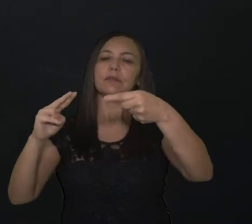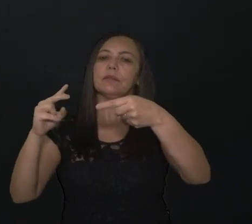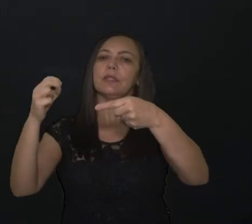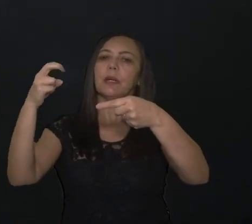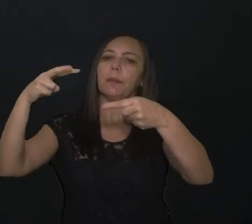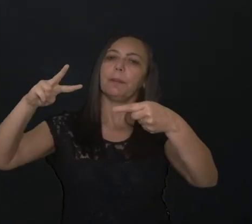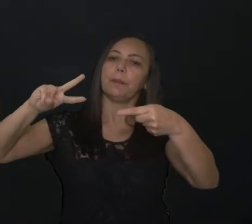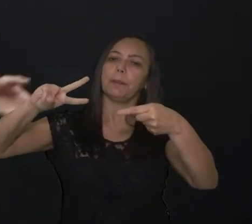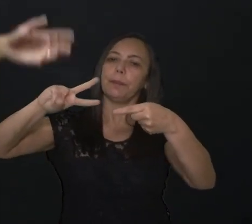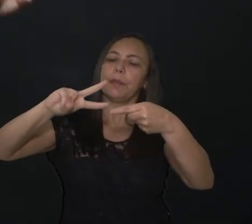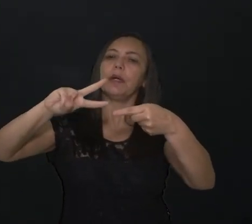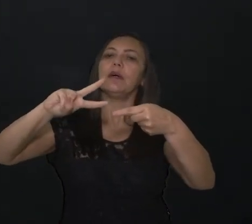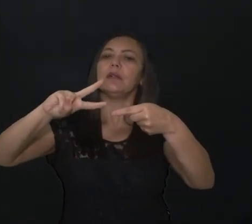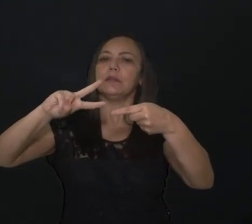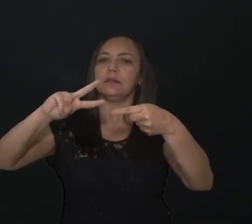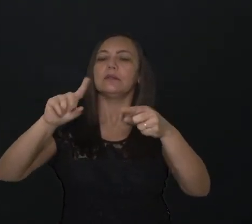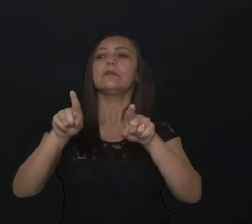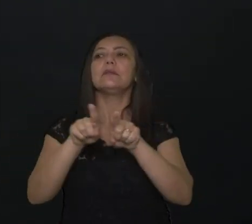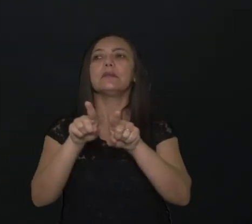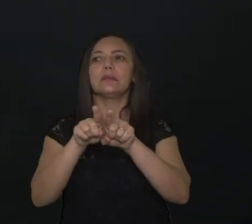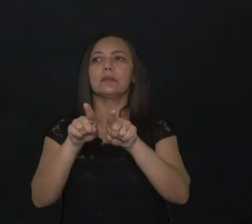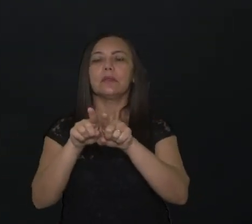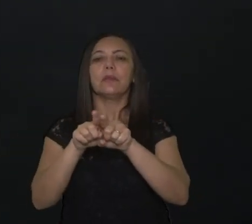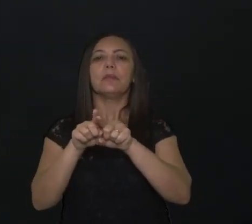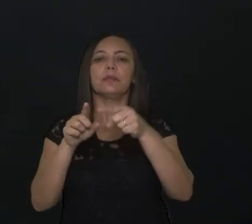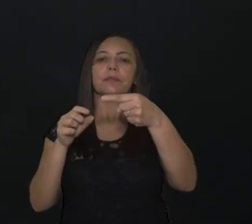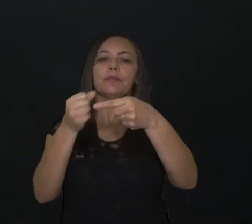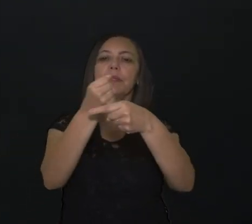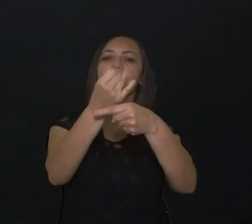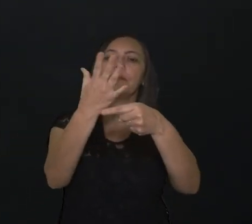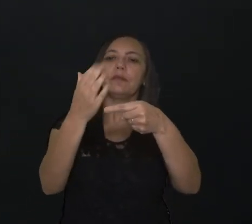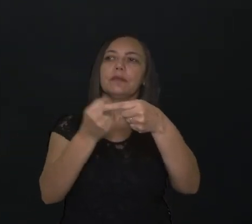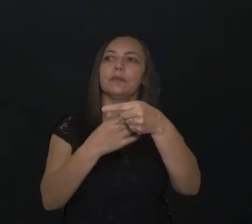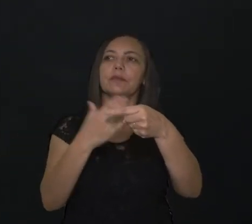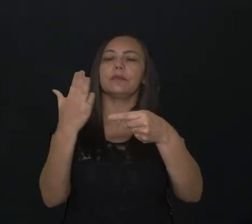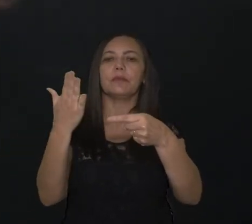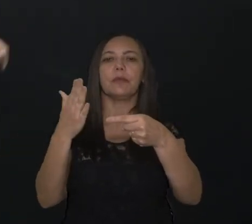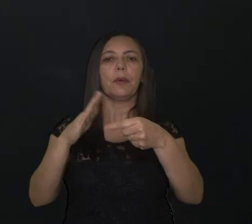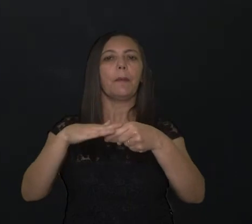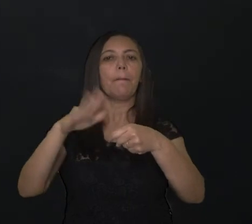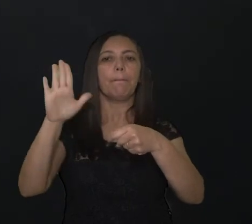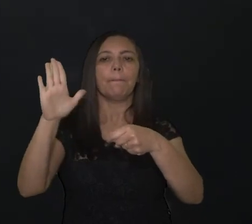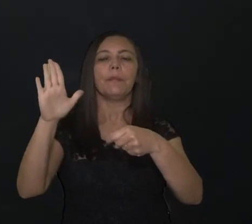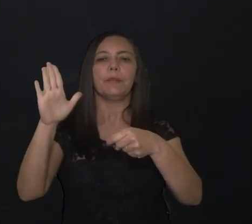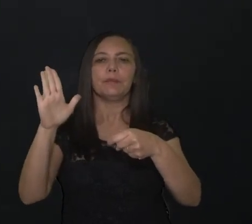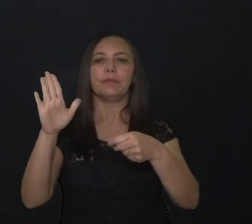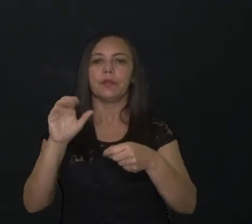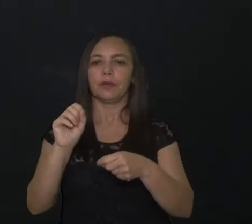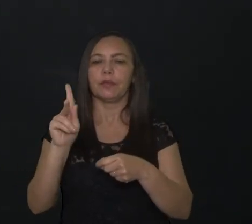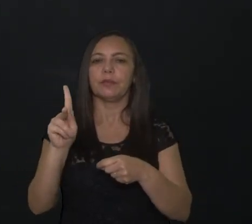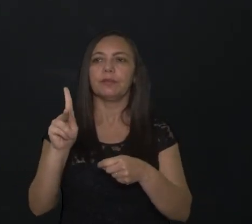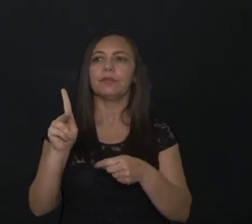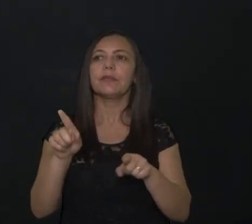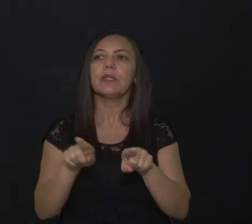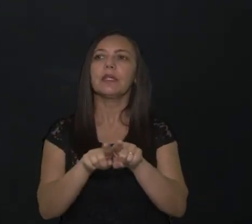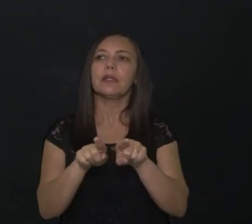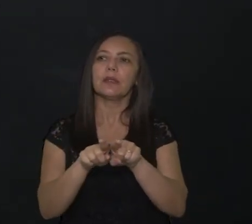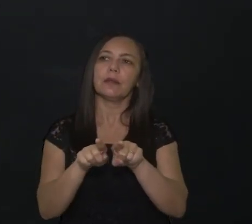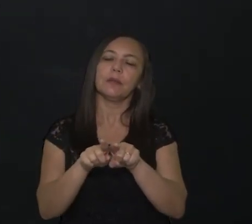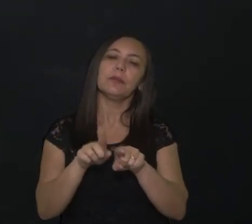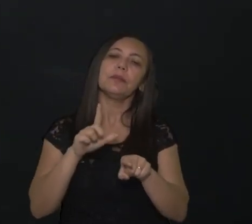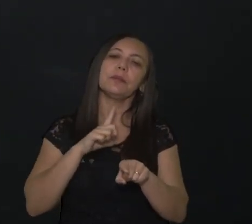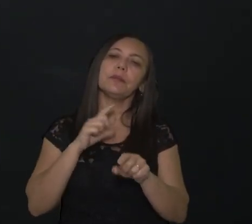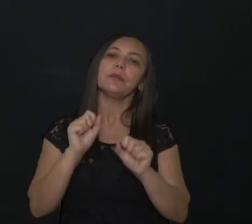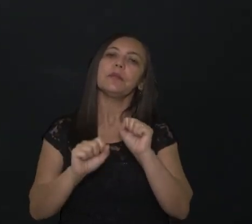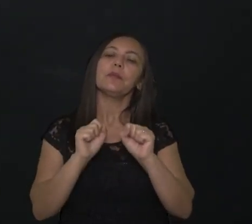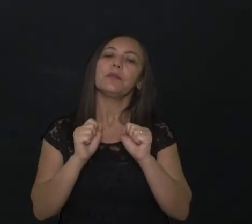das frações, tá? Então, por isso também que essa fração foi maior do que a primeira. Legal, pessoal? Por